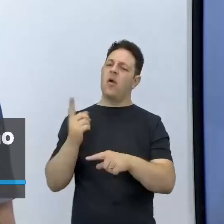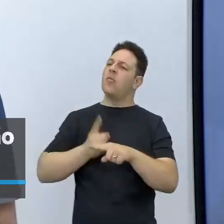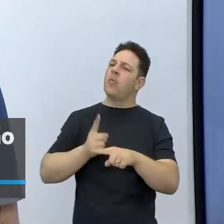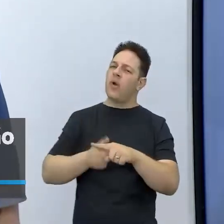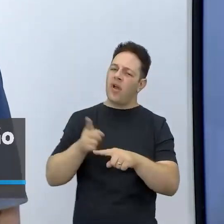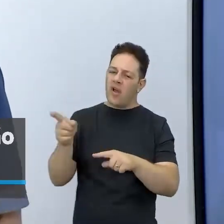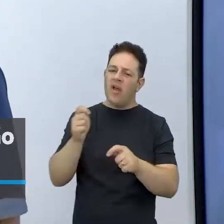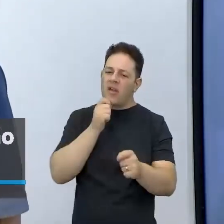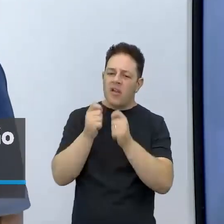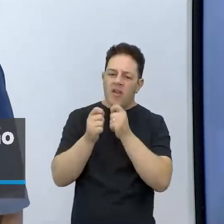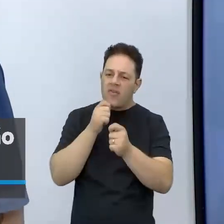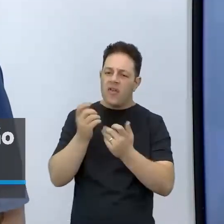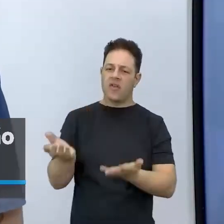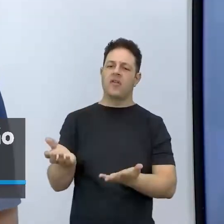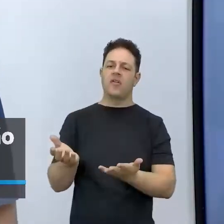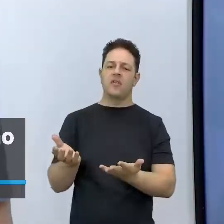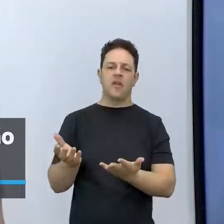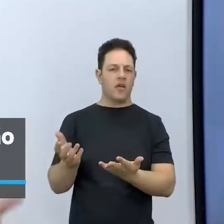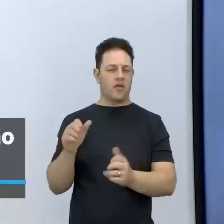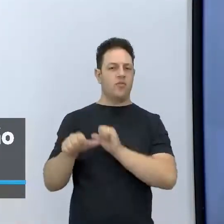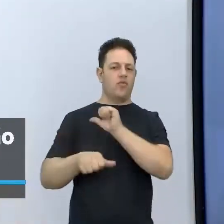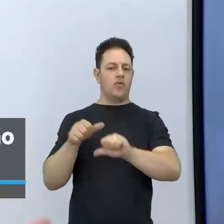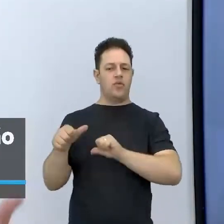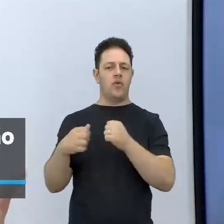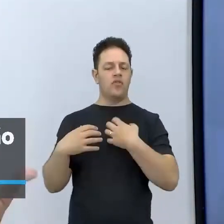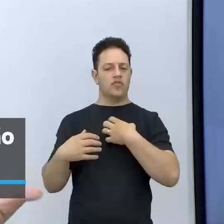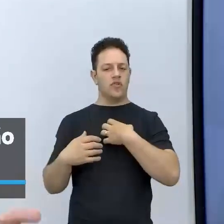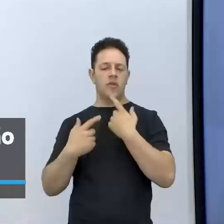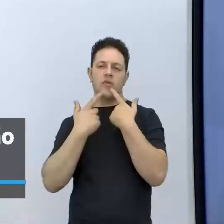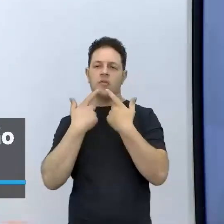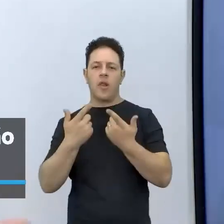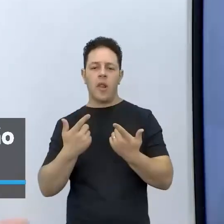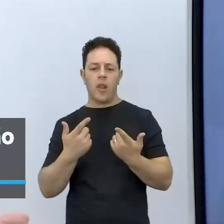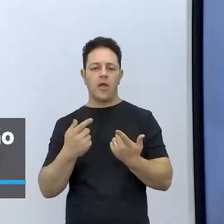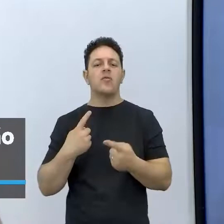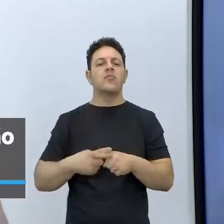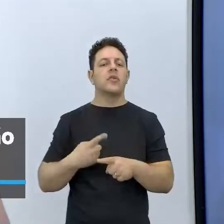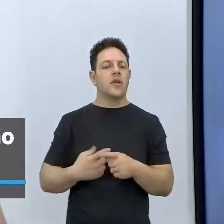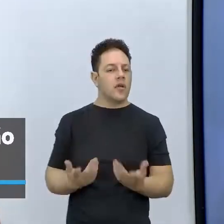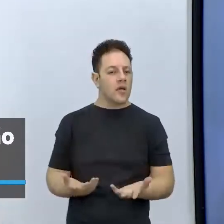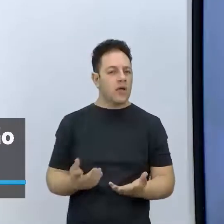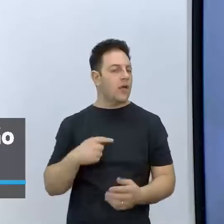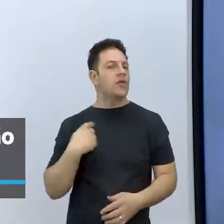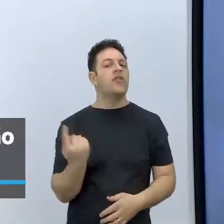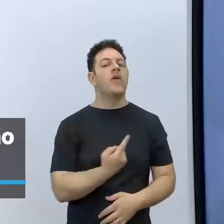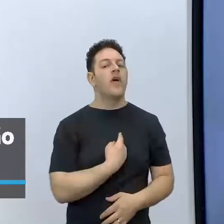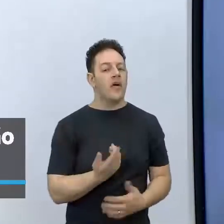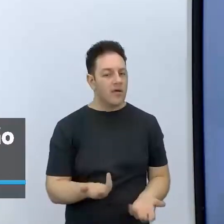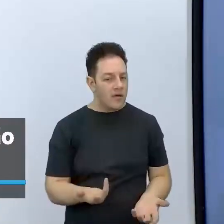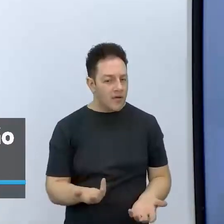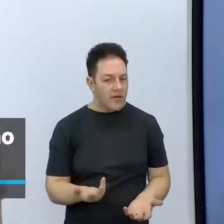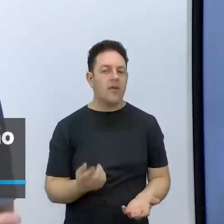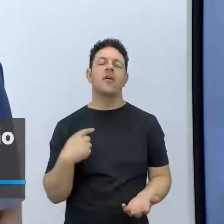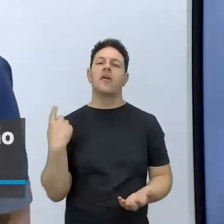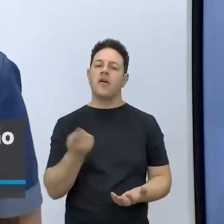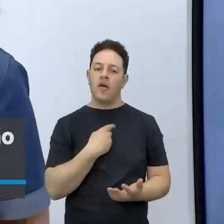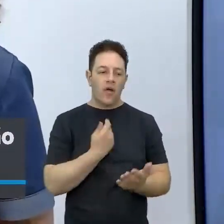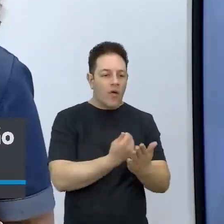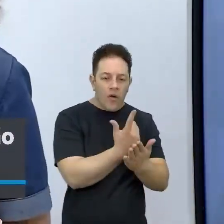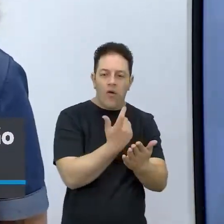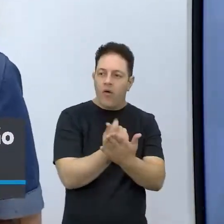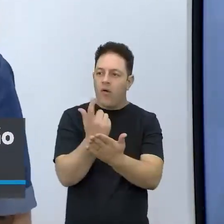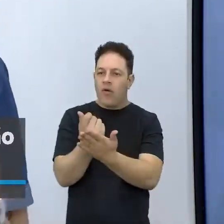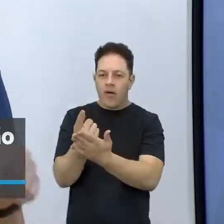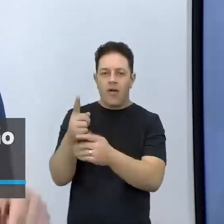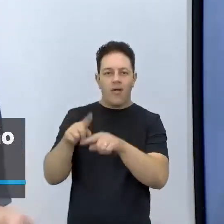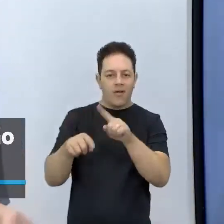uma entrevista e mudou a linguagem, o modo de falar dele? E a gente, né? Sim. Que consome o produto